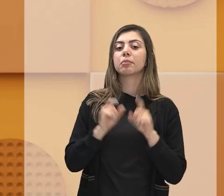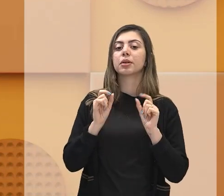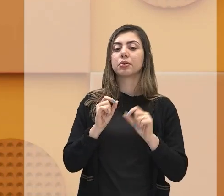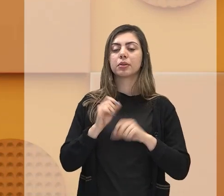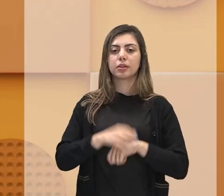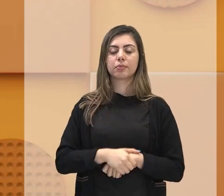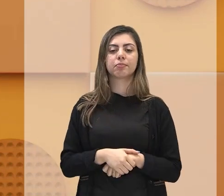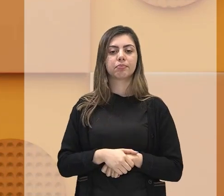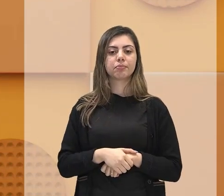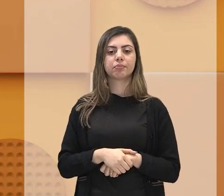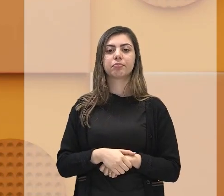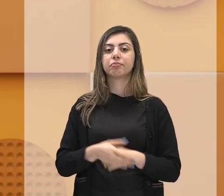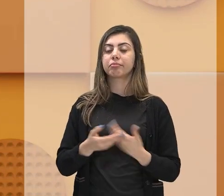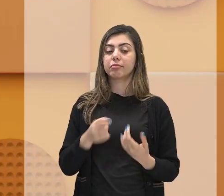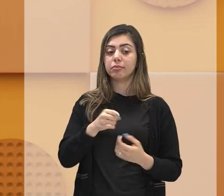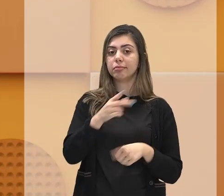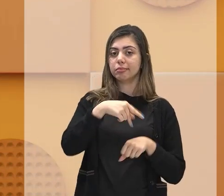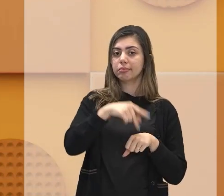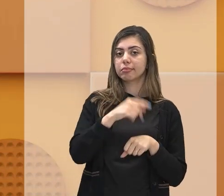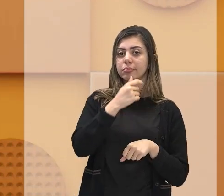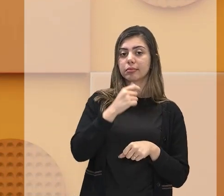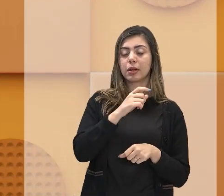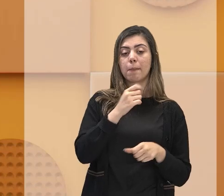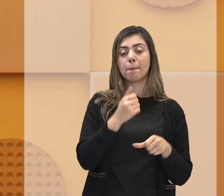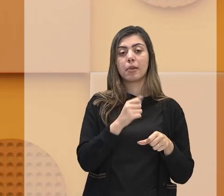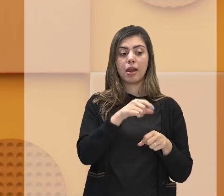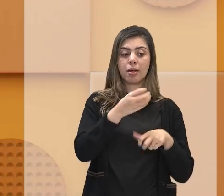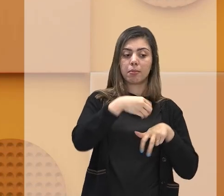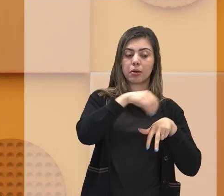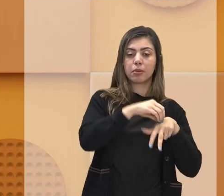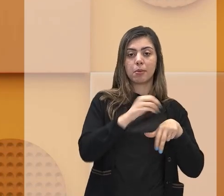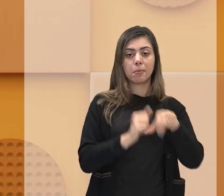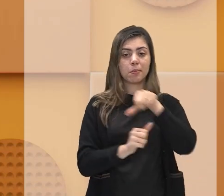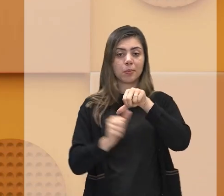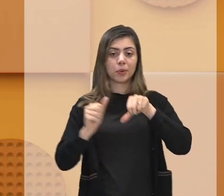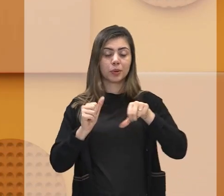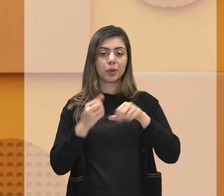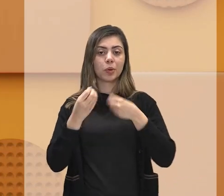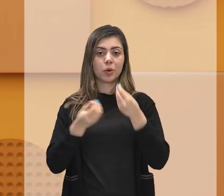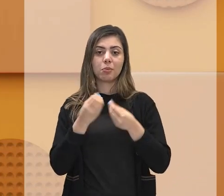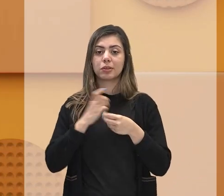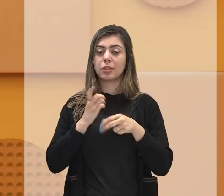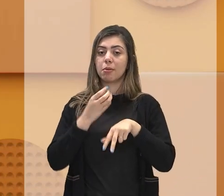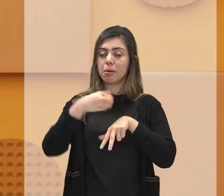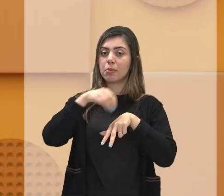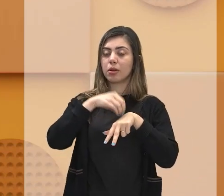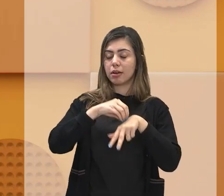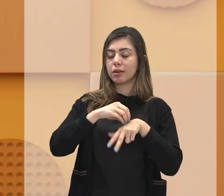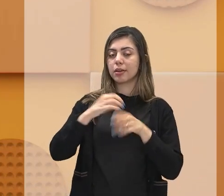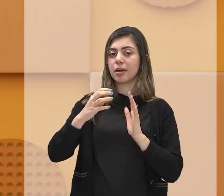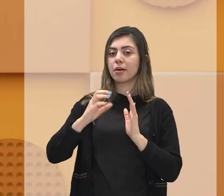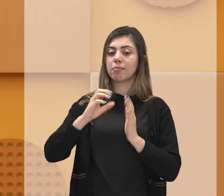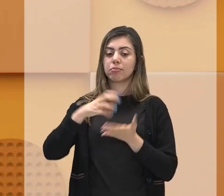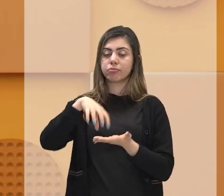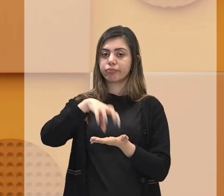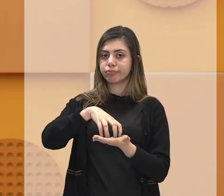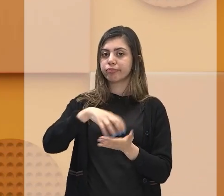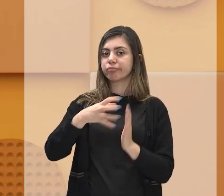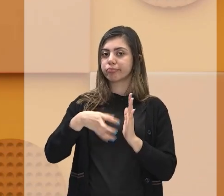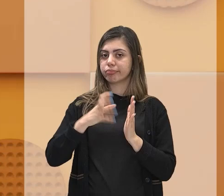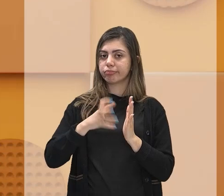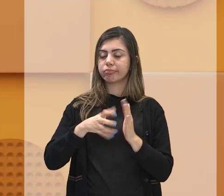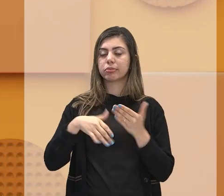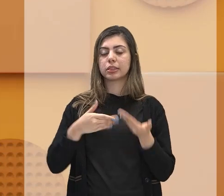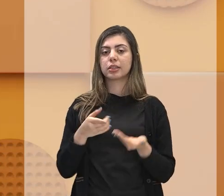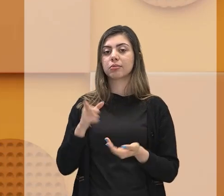A transformação da Inglaterra de uma monarquia absolutista para uma monarquia parlamentarista, que foi onde a burguesia